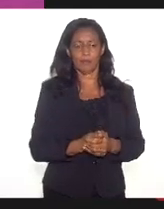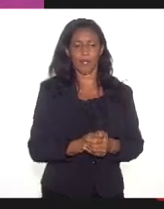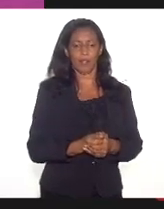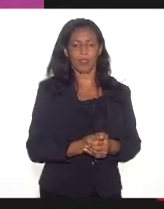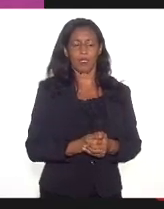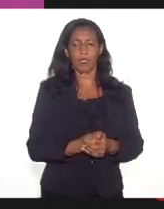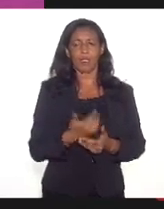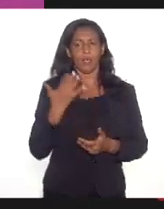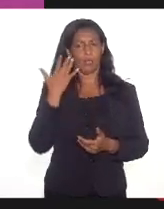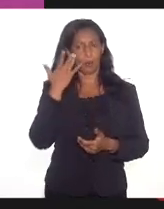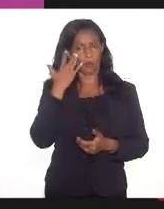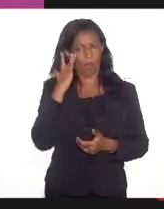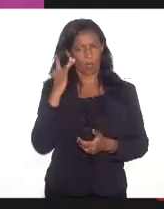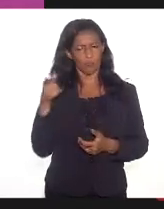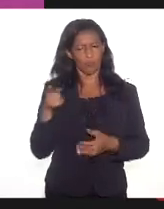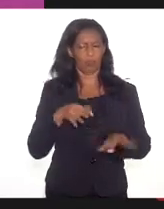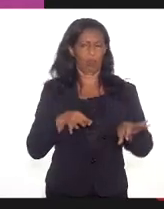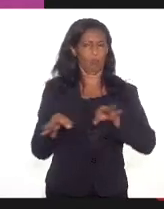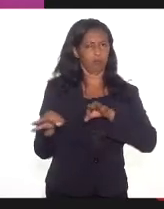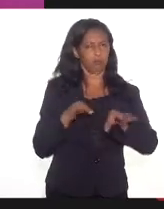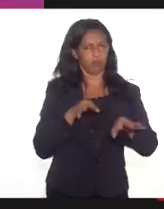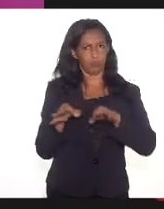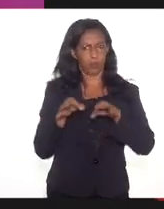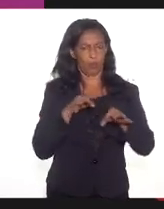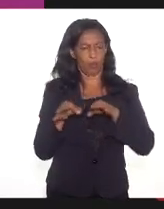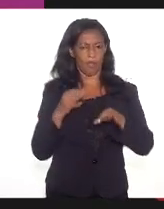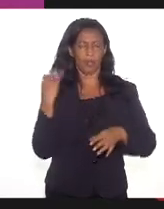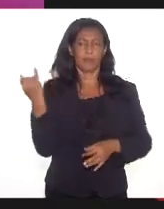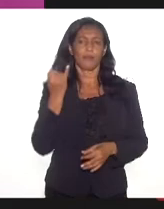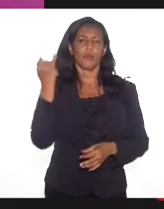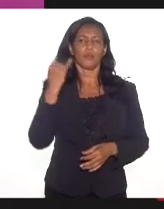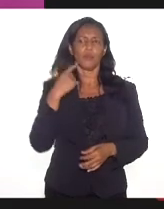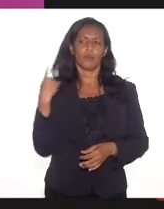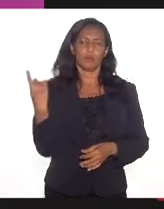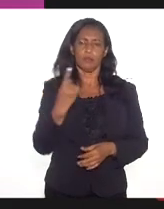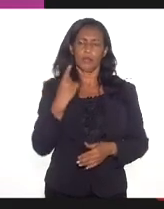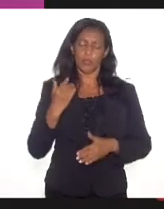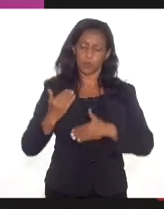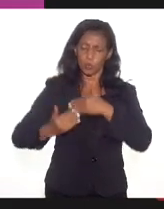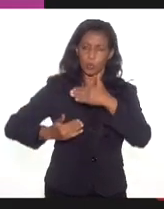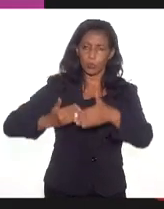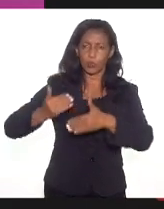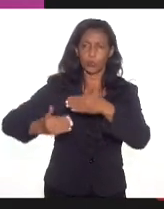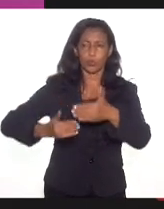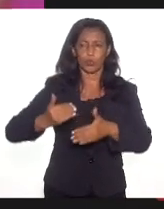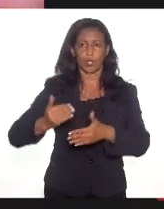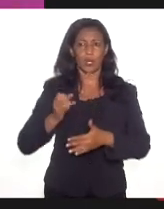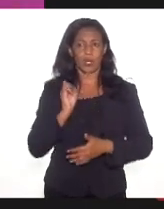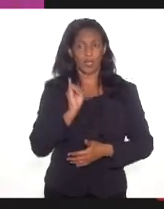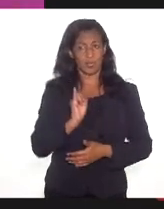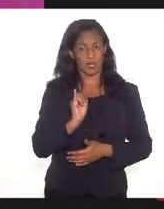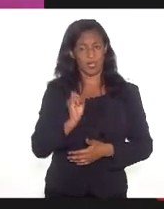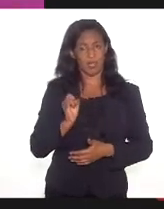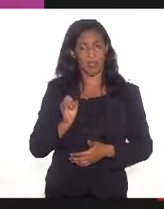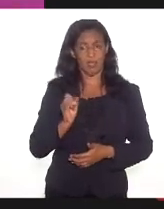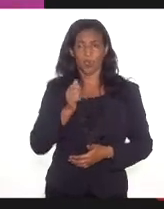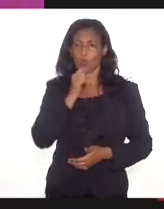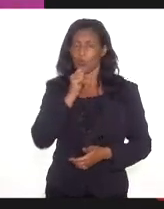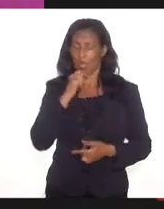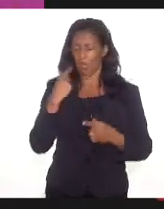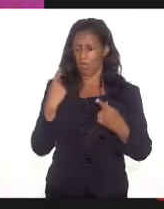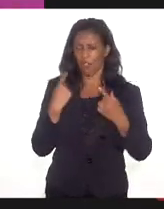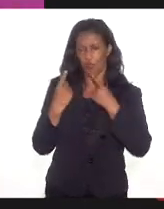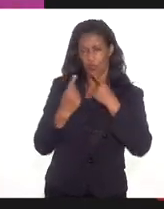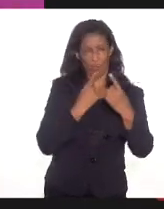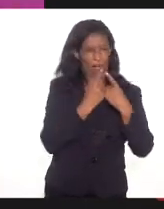medidas determinantes para que a gente avance sem elas sem essa possibilidade do debate